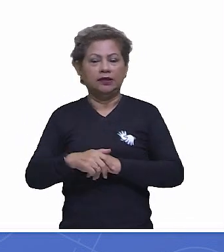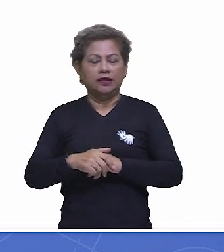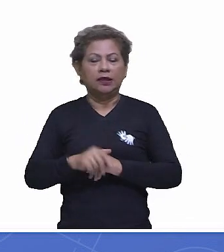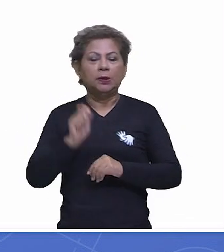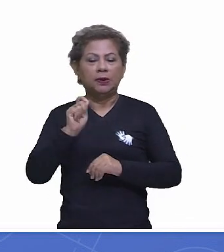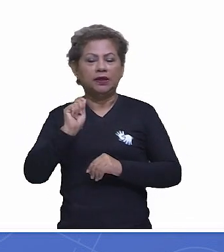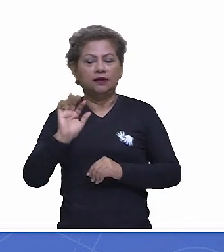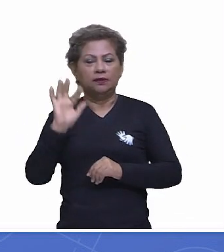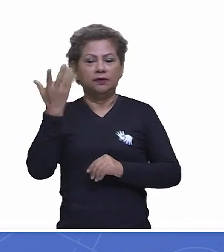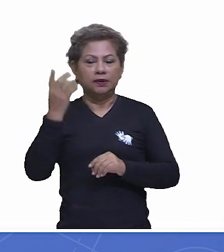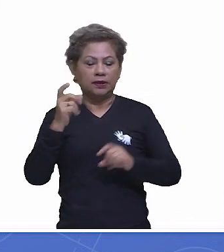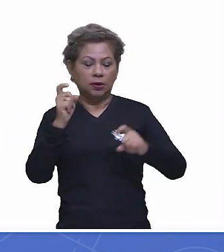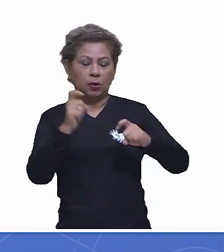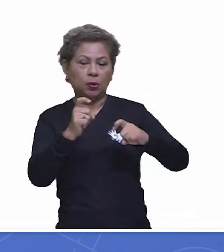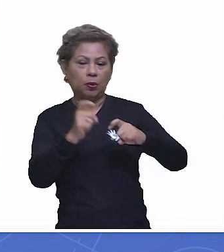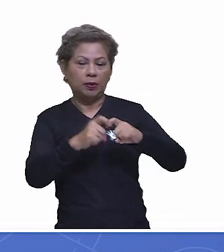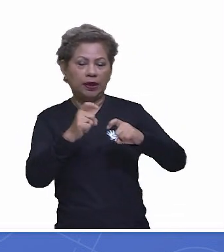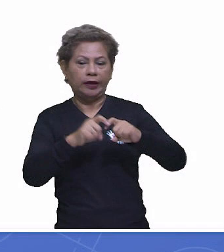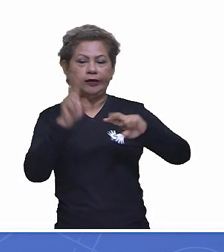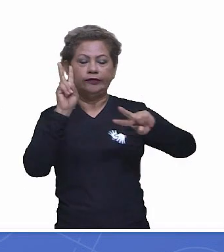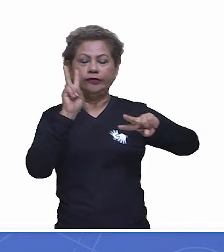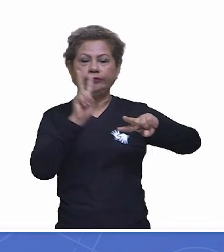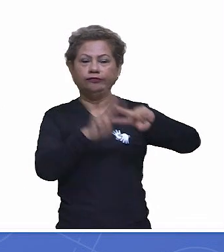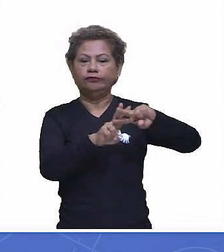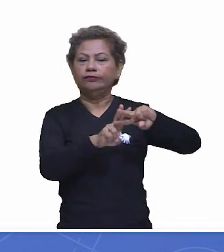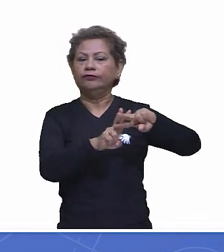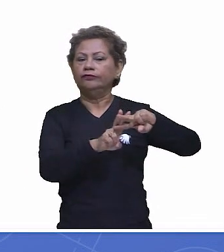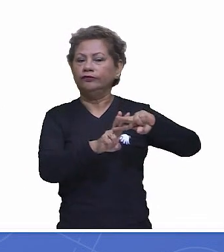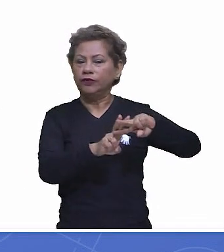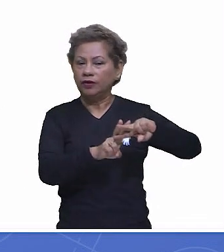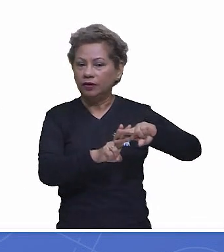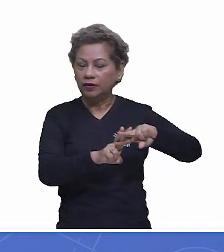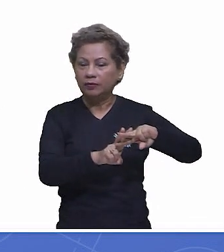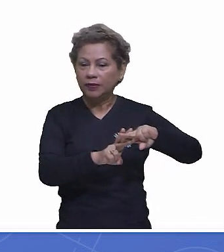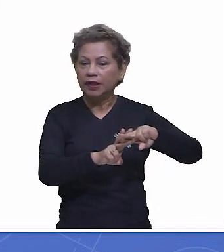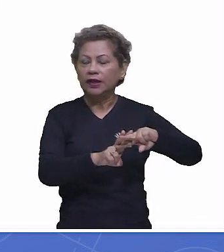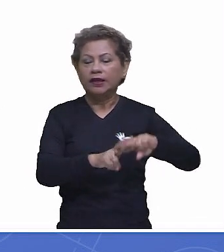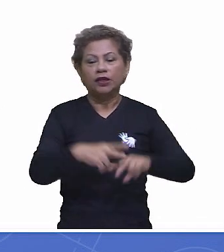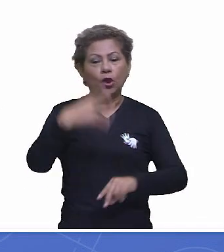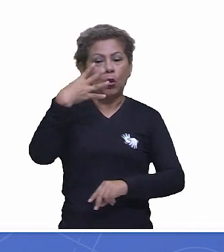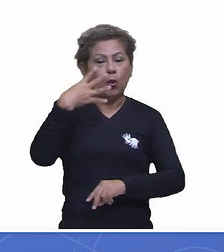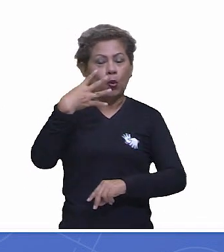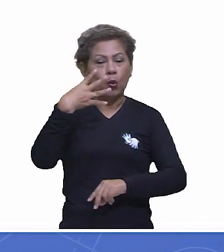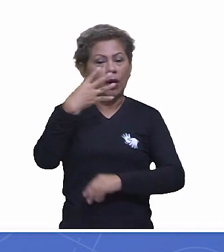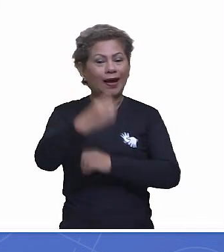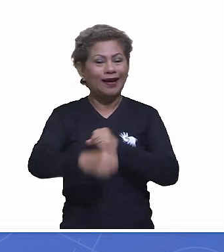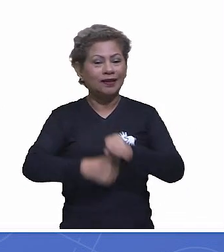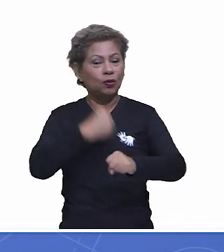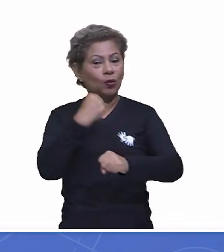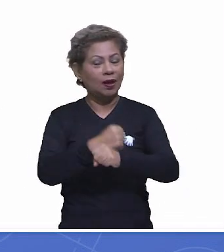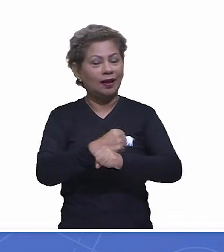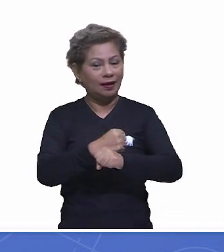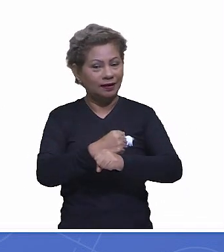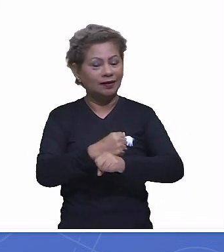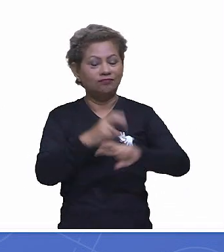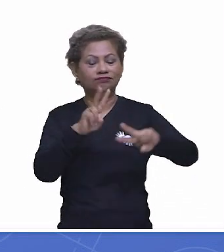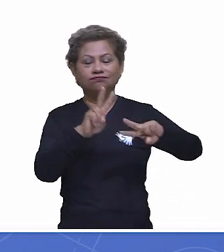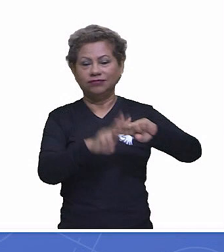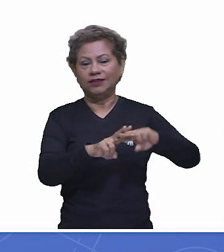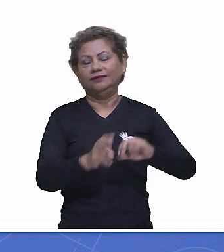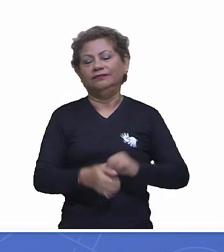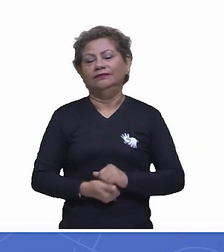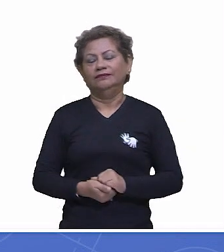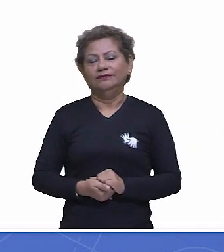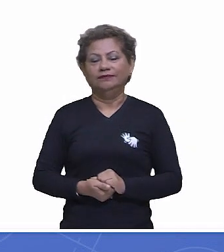esse texto e essas informações aqui. Daí na letra A nós temos The King of Pop is dead. Aí a letra B, The